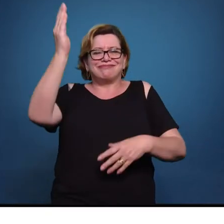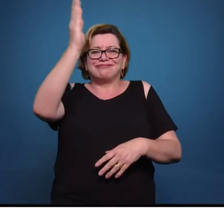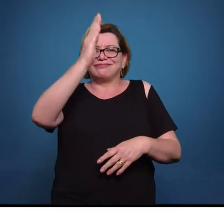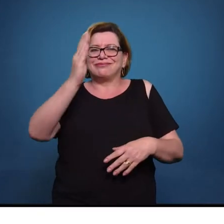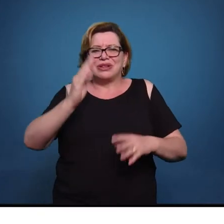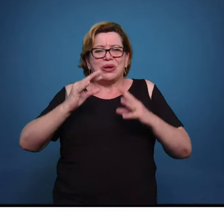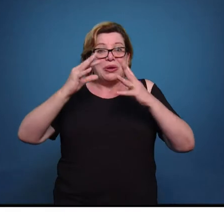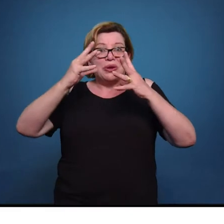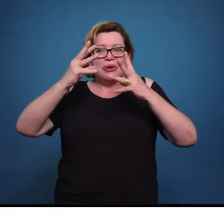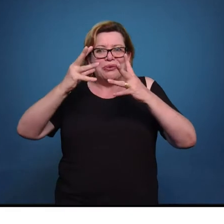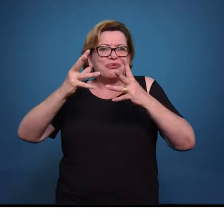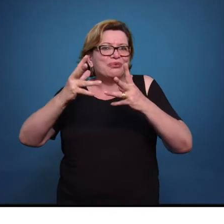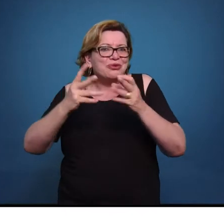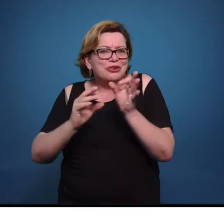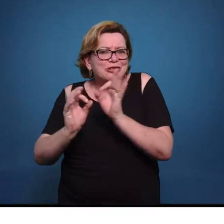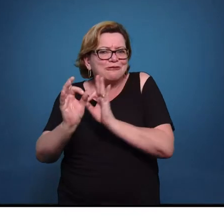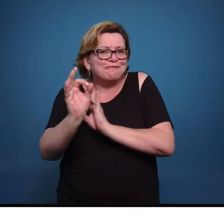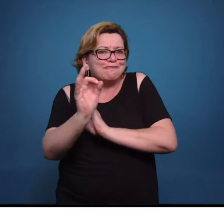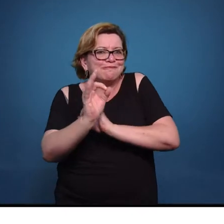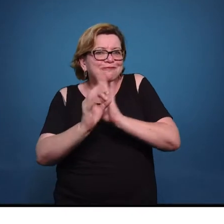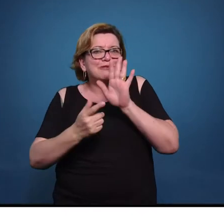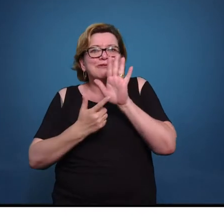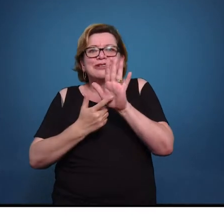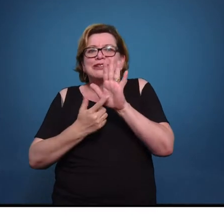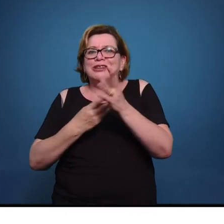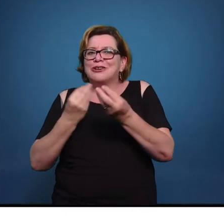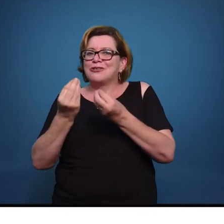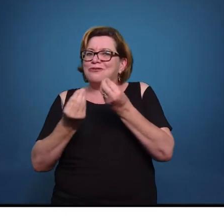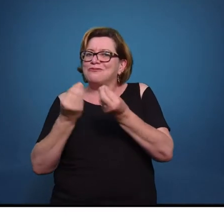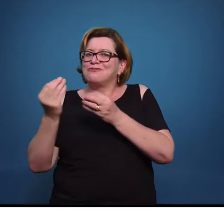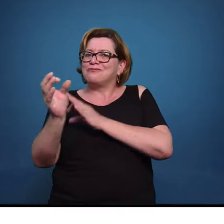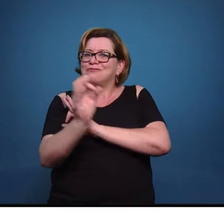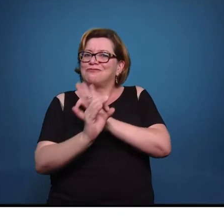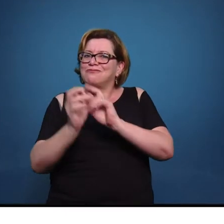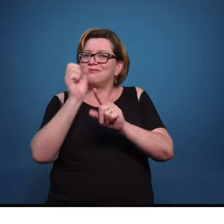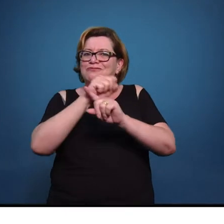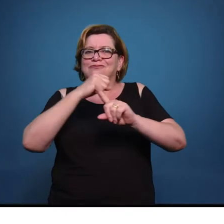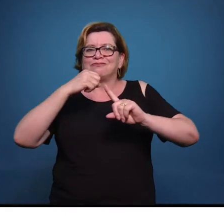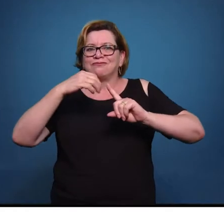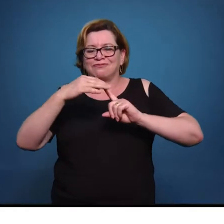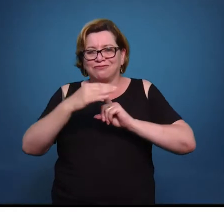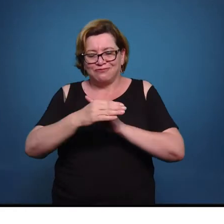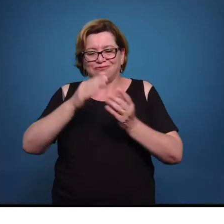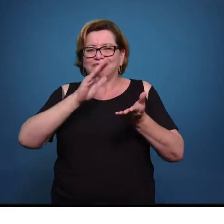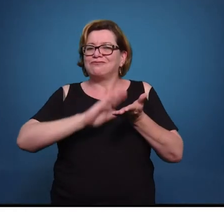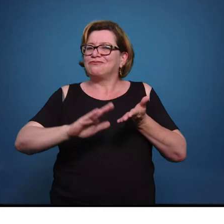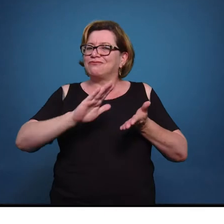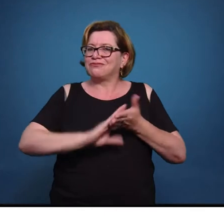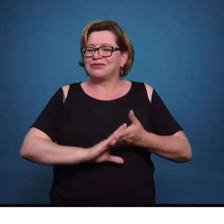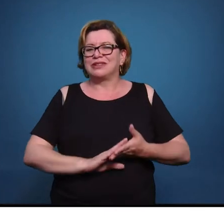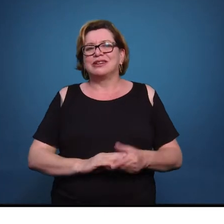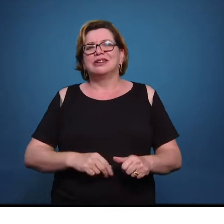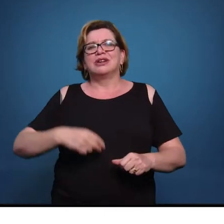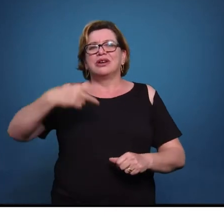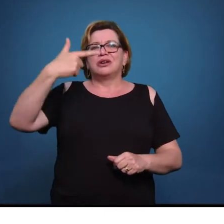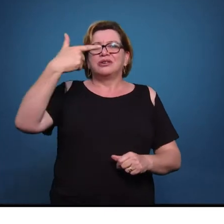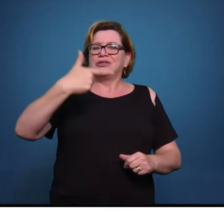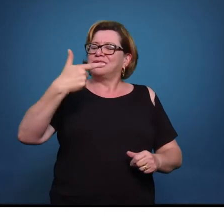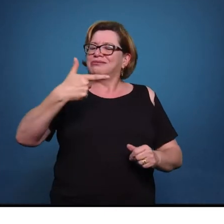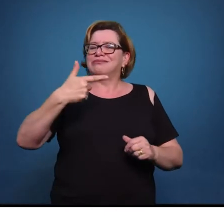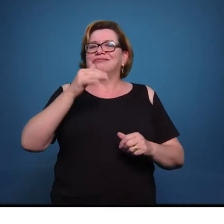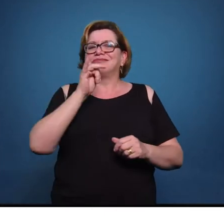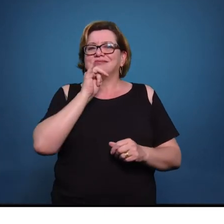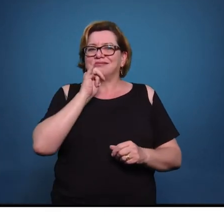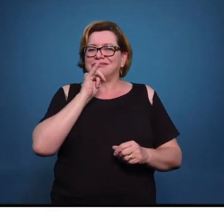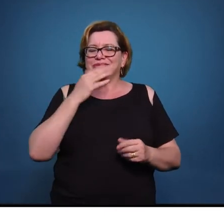acontecimentos que vão conformando uma urbanidade e uma sociedade de consumo de massa. O segundo exemplo tem relação com o nosso